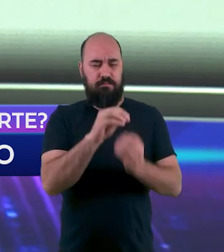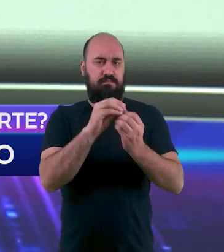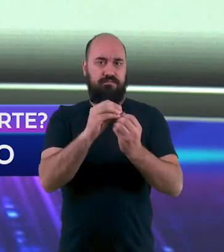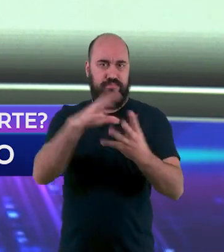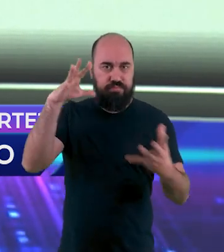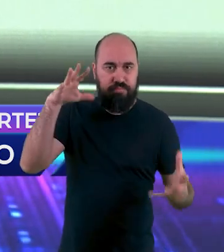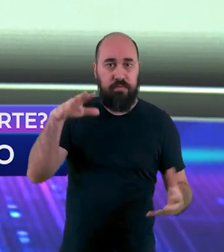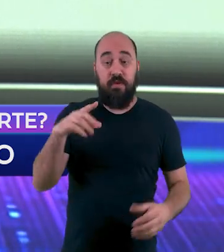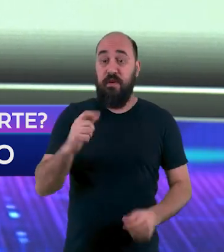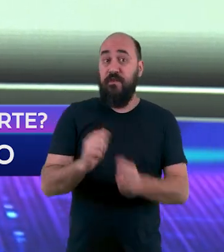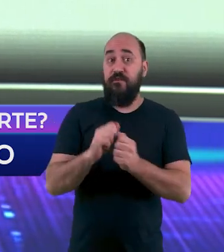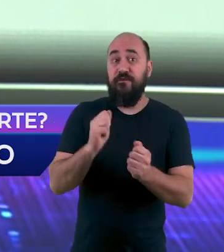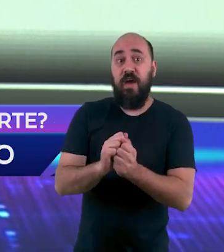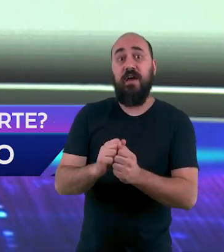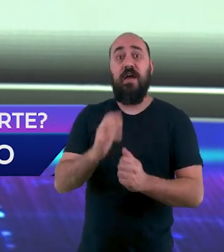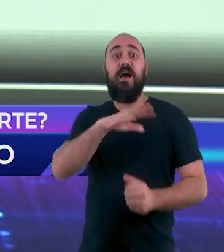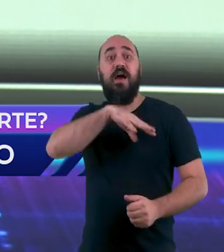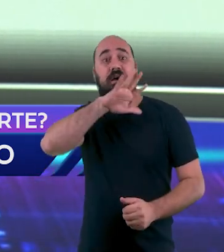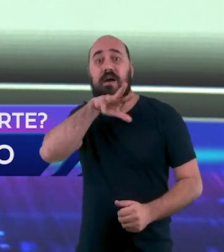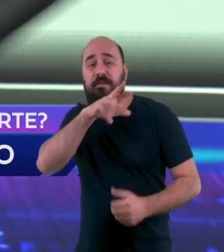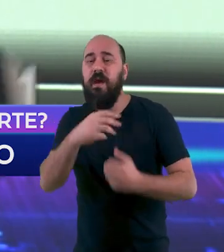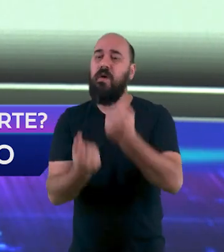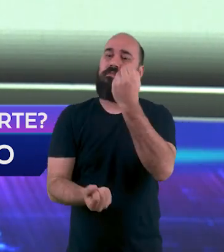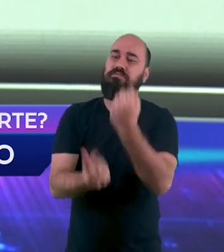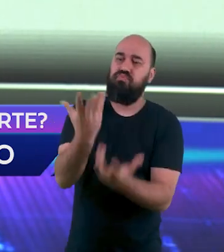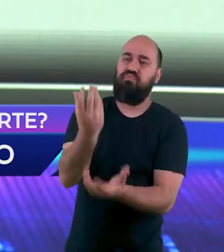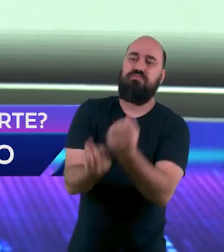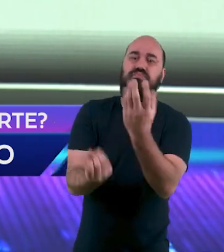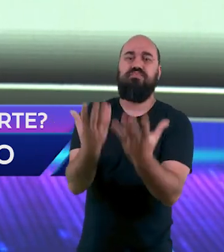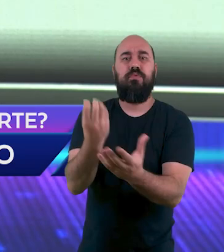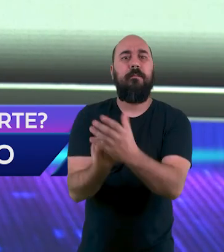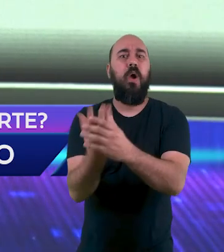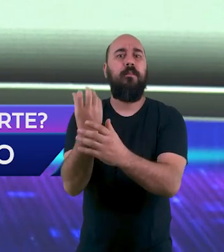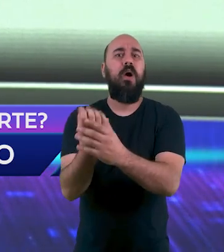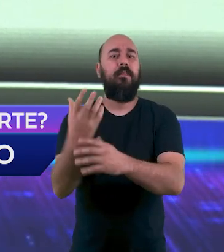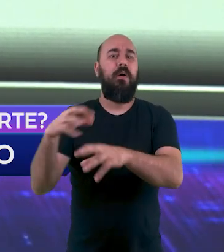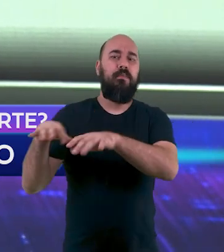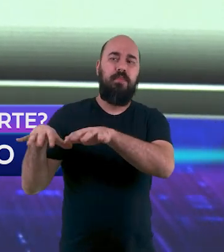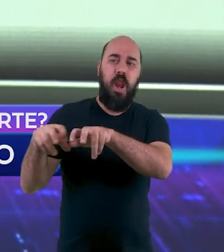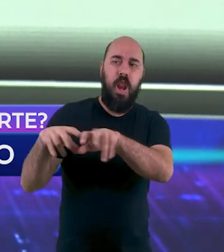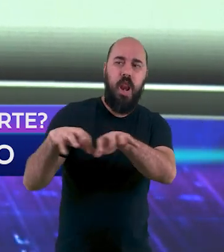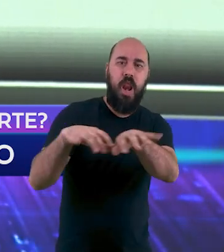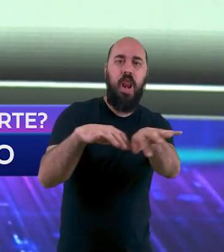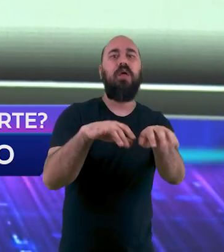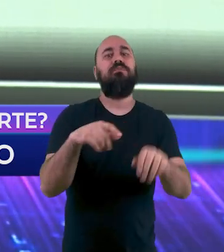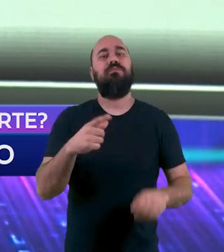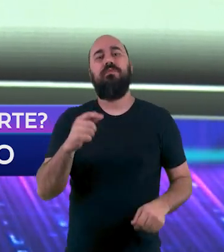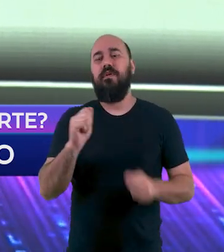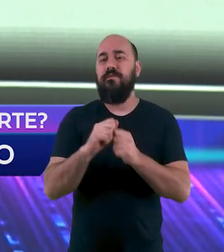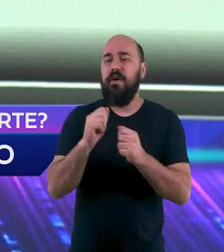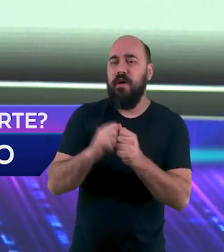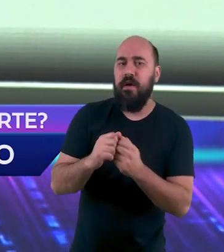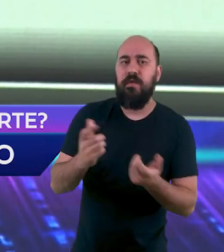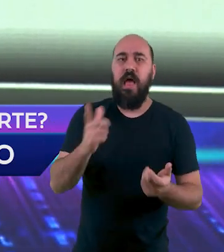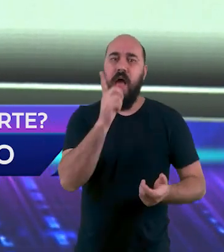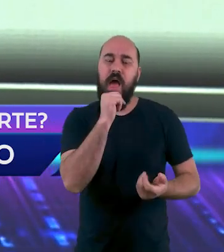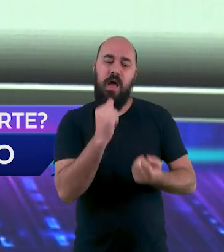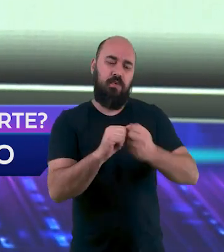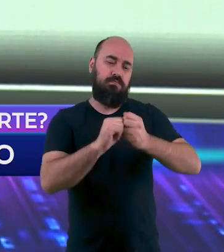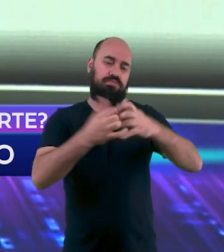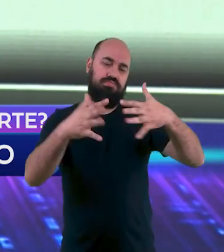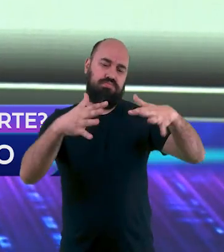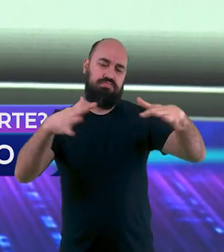Produzam relvas, árvores, vegetação, e se produziu. Os animais povoem a água, os animais